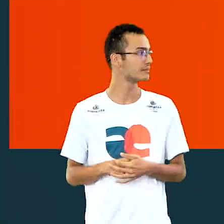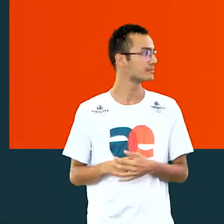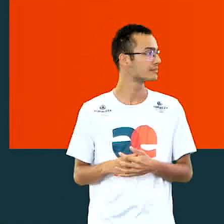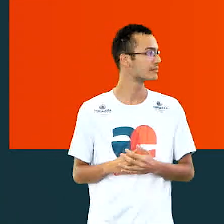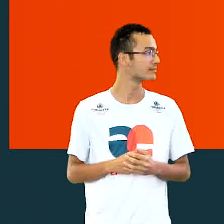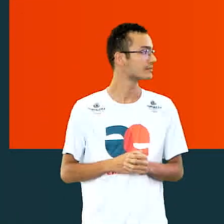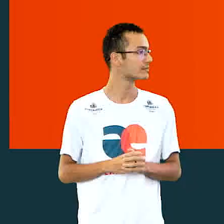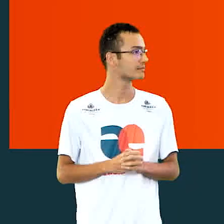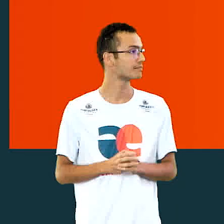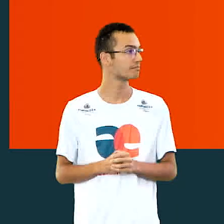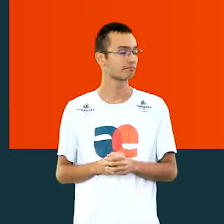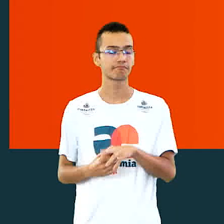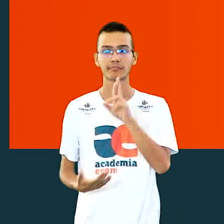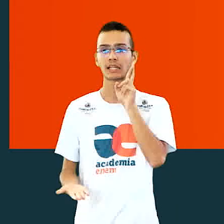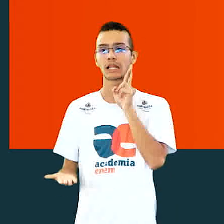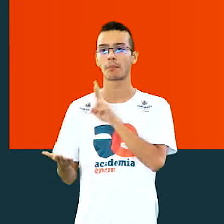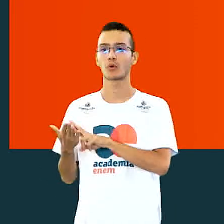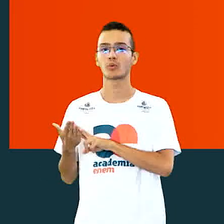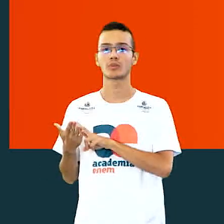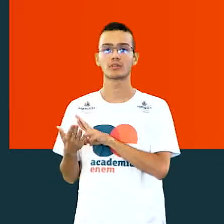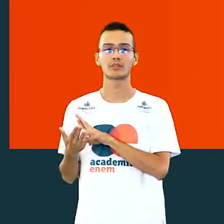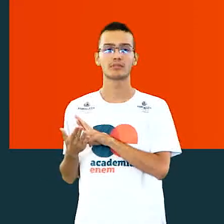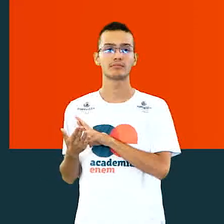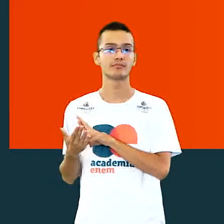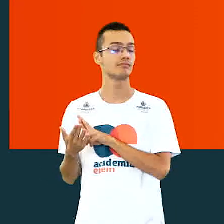Sim, pessoal, resposta.